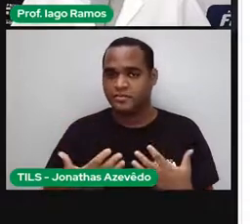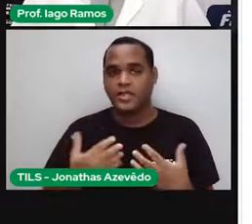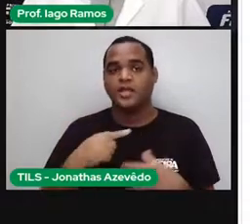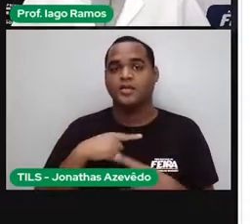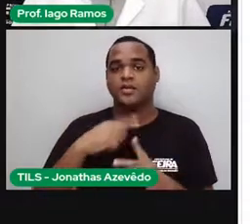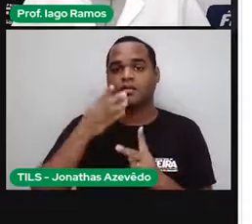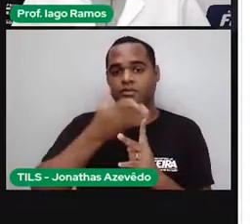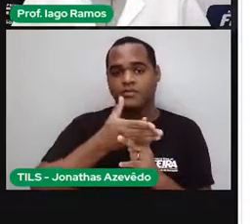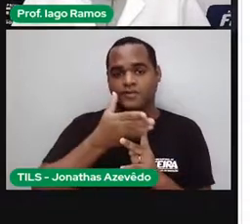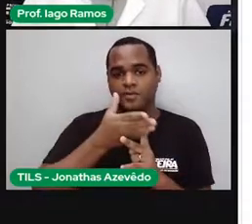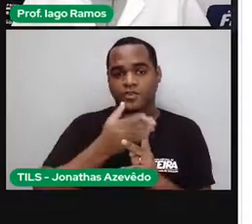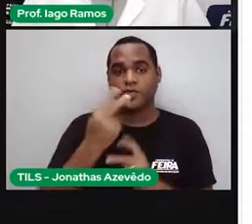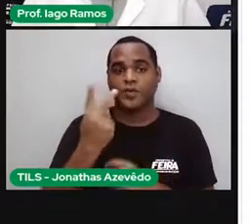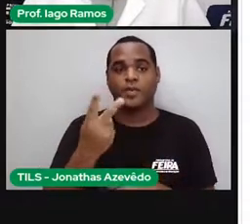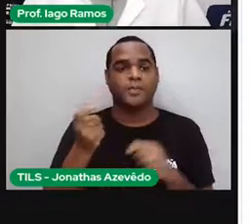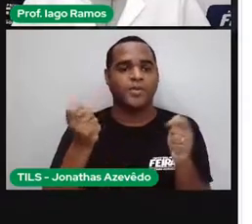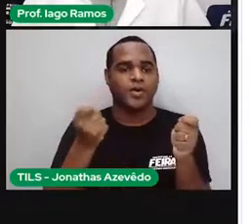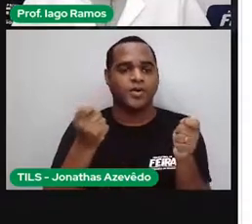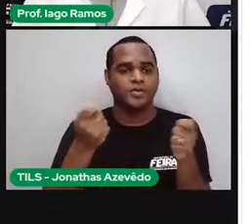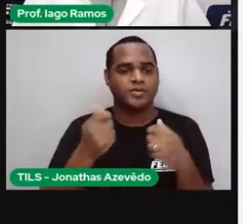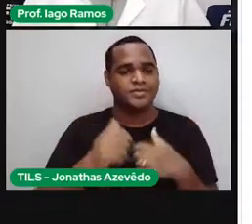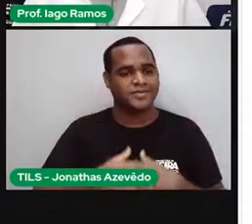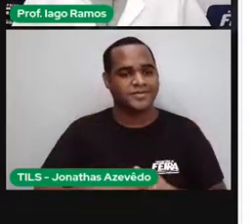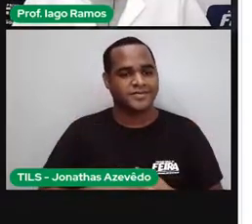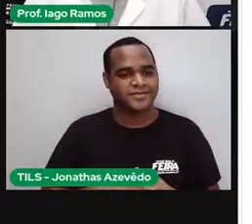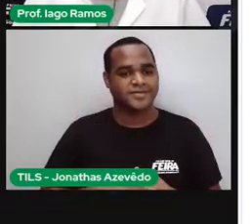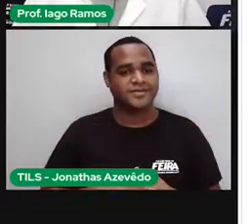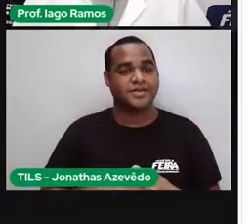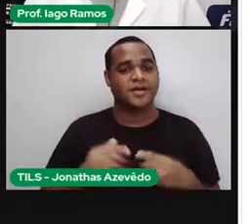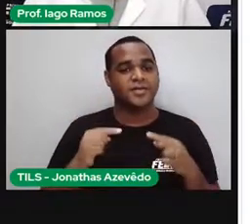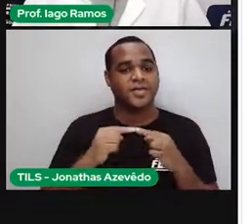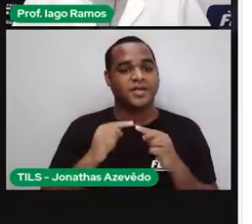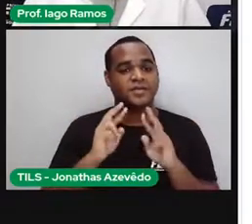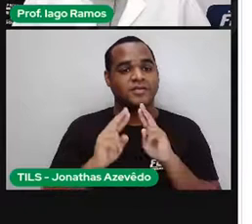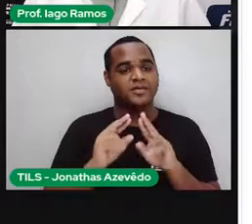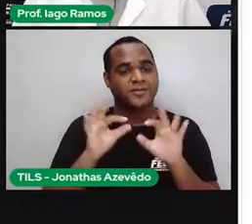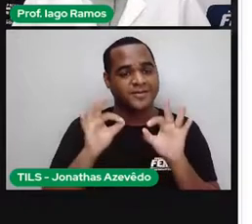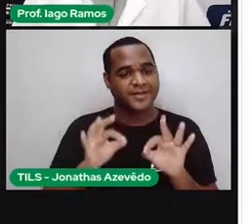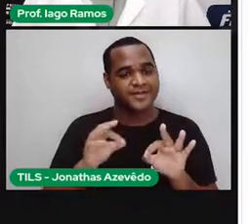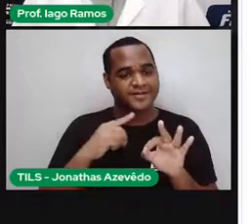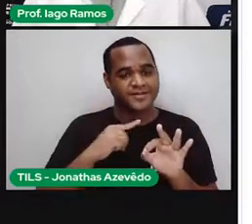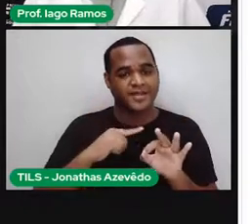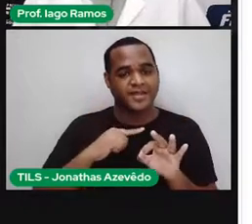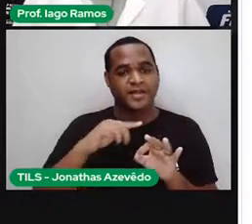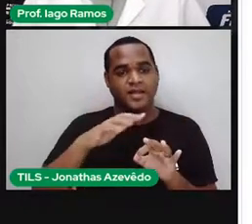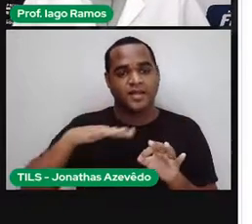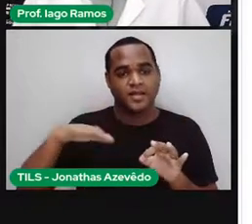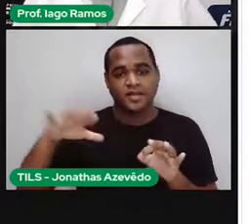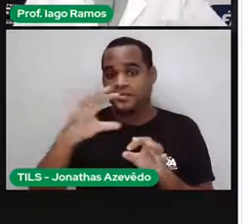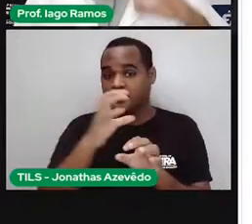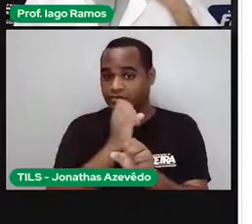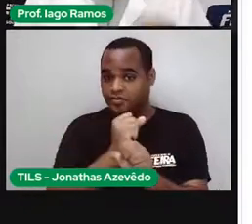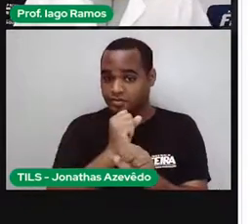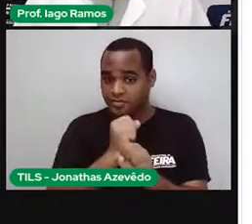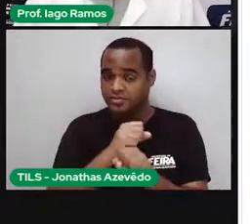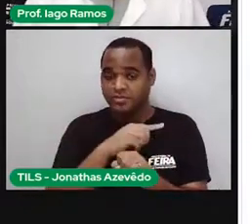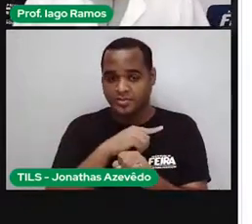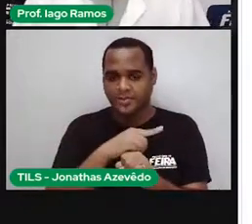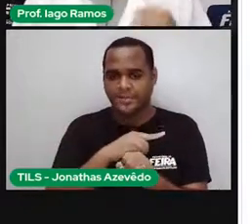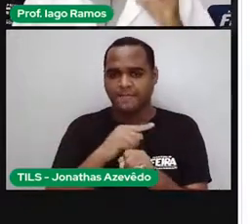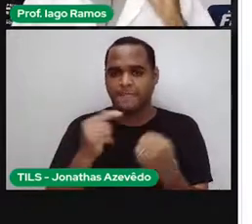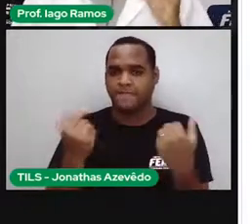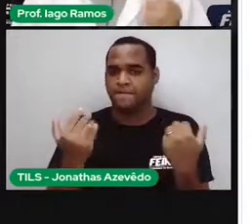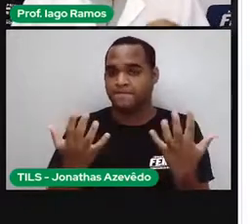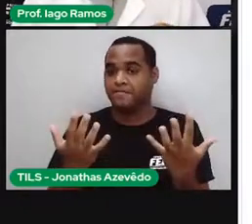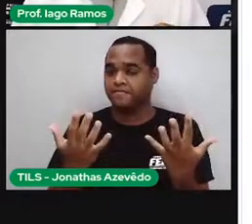dividida por dois o resultado disso da área do triângulo então para